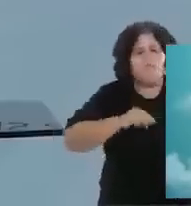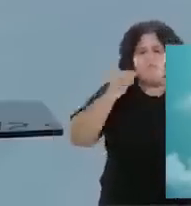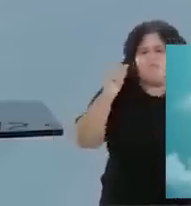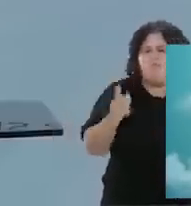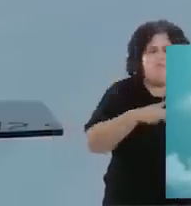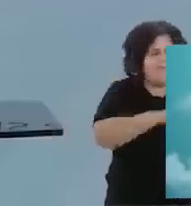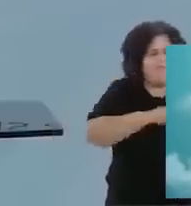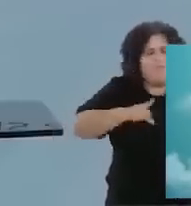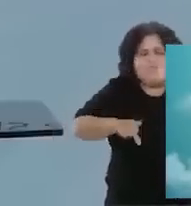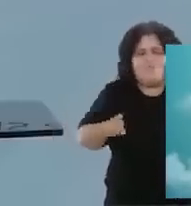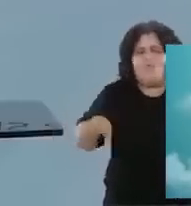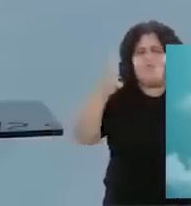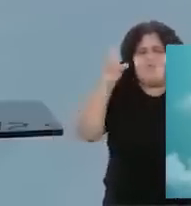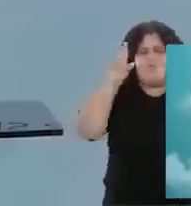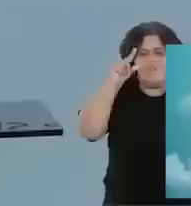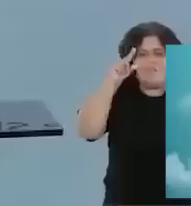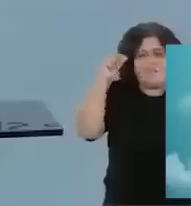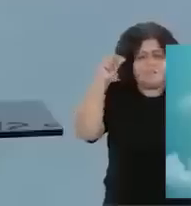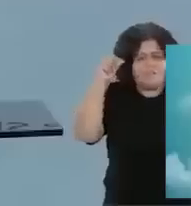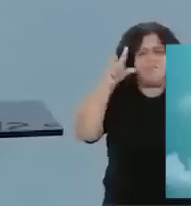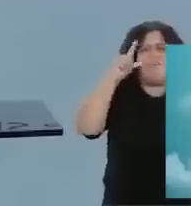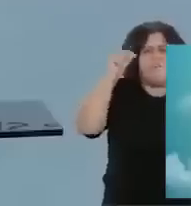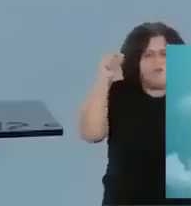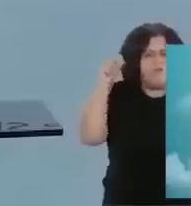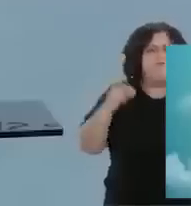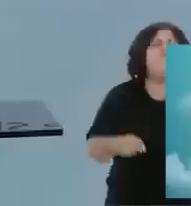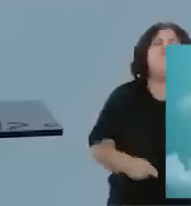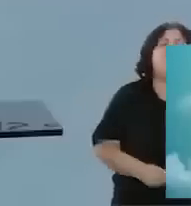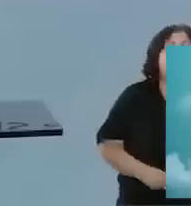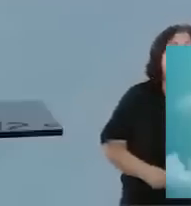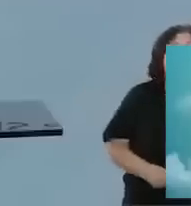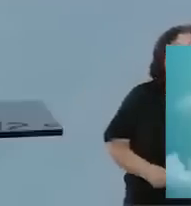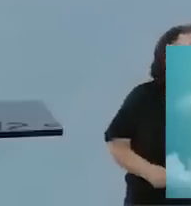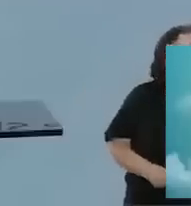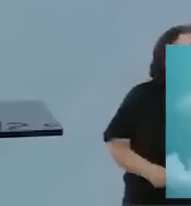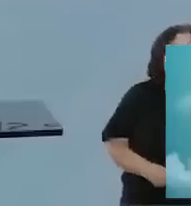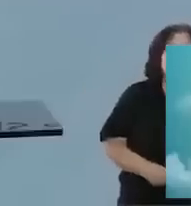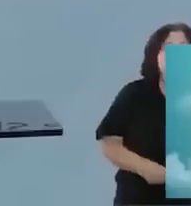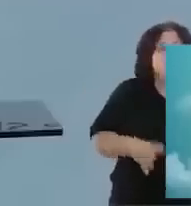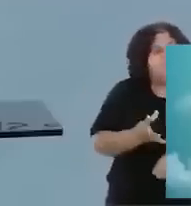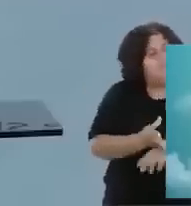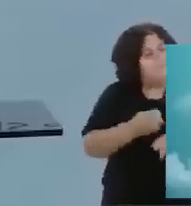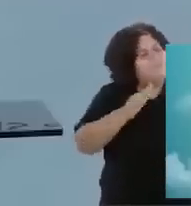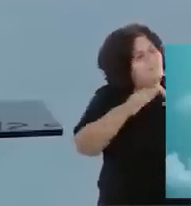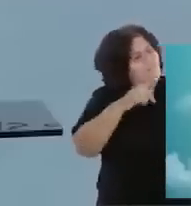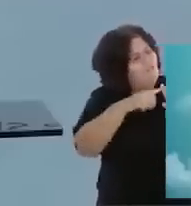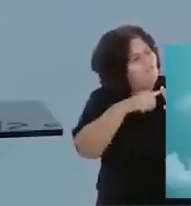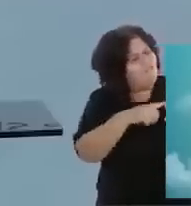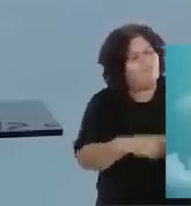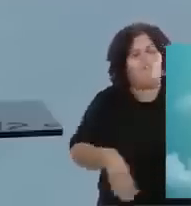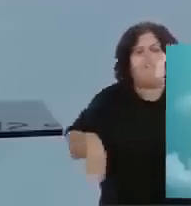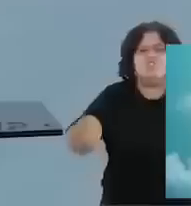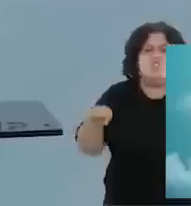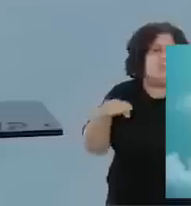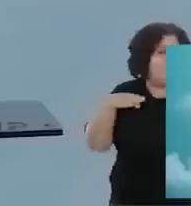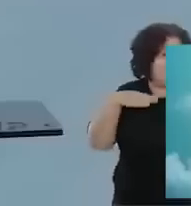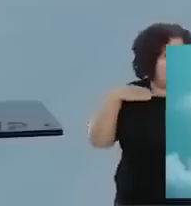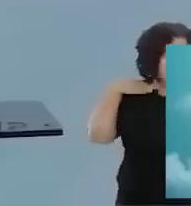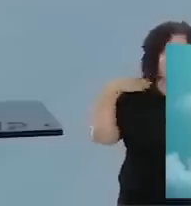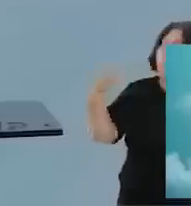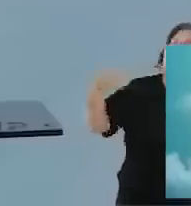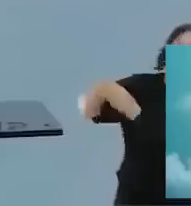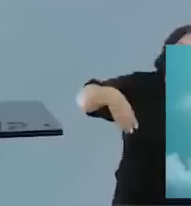ele me contou essa experiência dele, o pastor Paulo Mazzone, da Igreja Central de Belo Horizonte, que ele teve uma experiência linda com